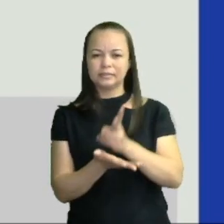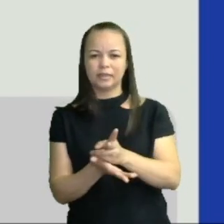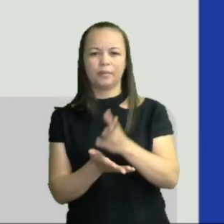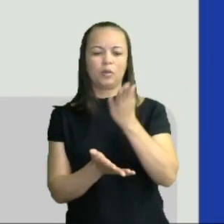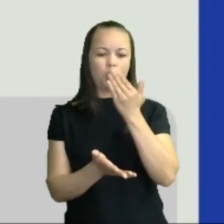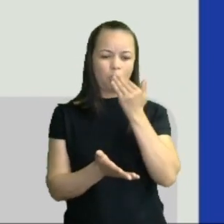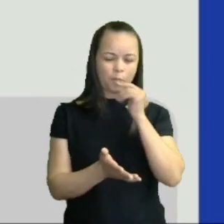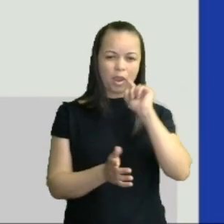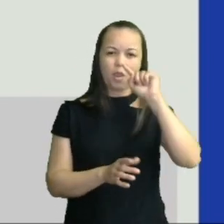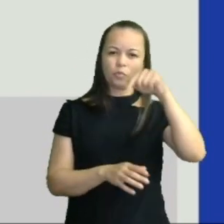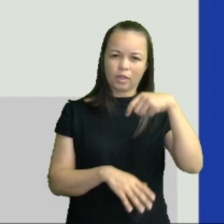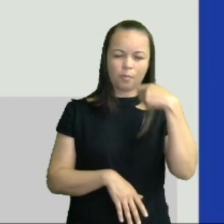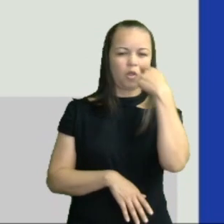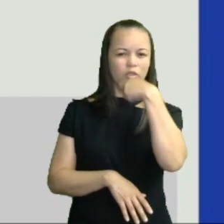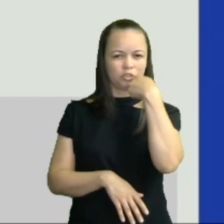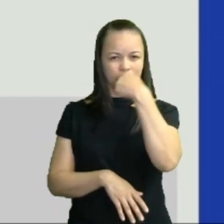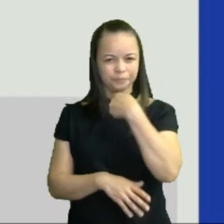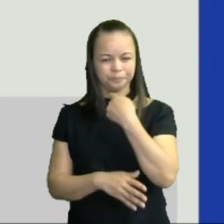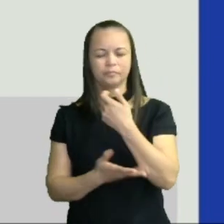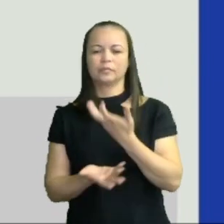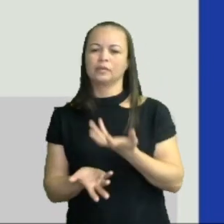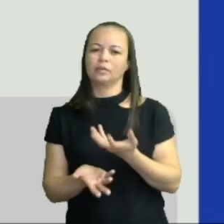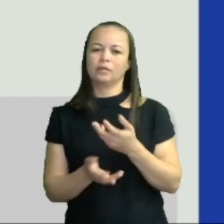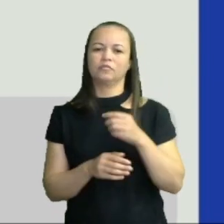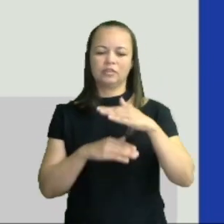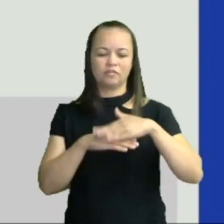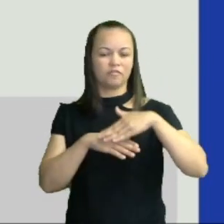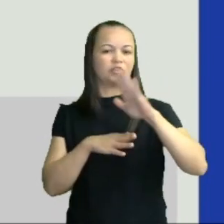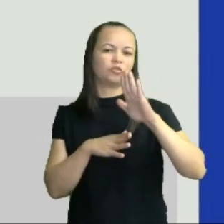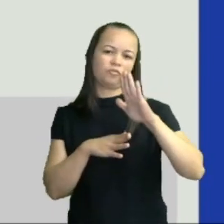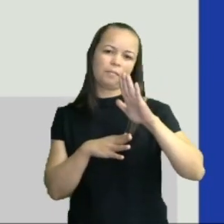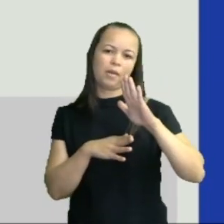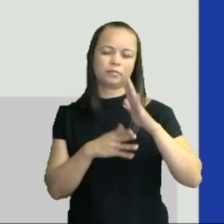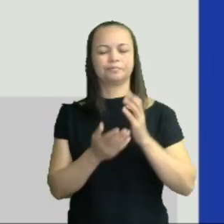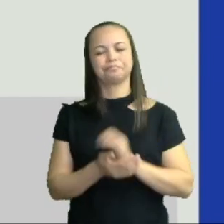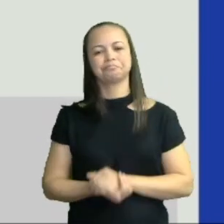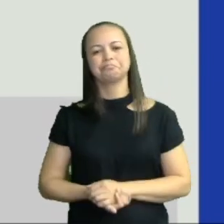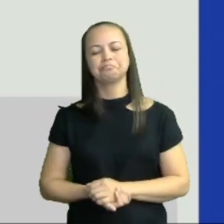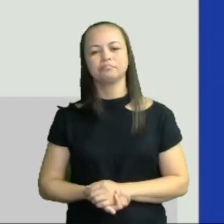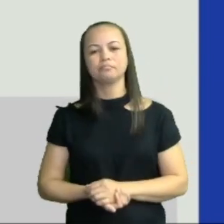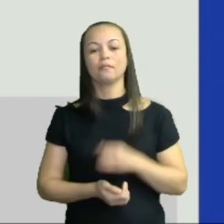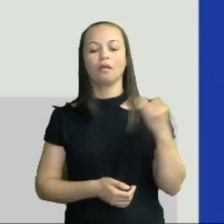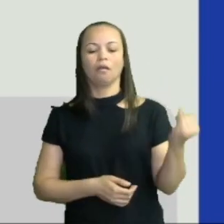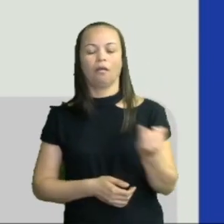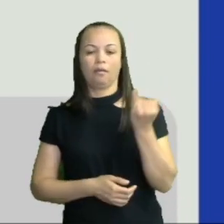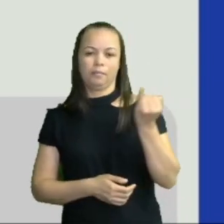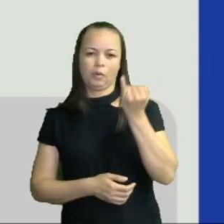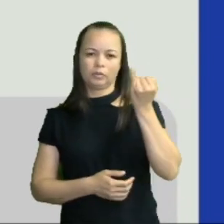3 refeições num dia, então você vai escovar mais do que 3 vezes. É